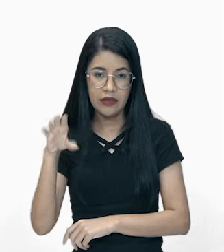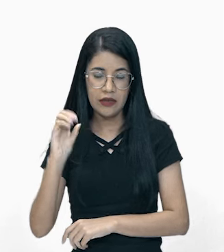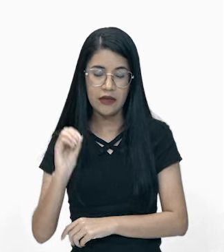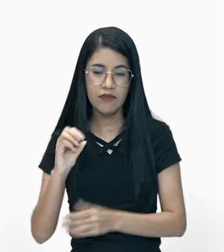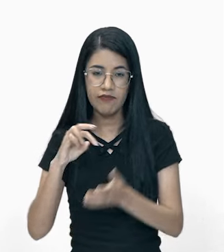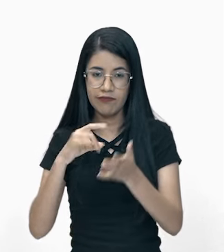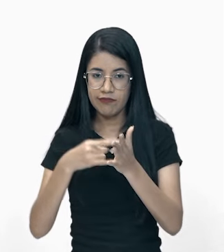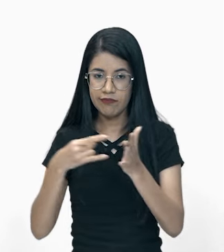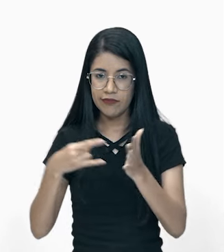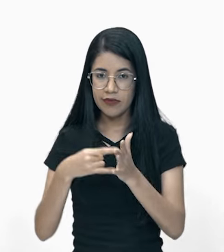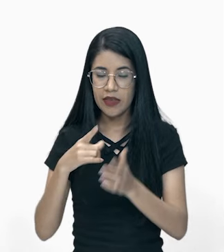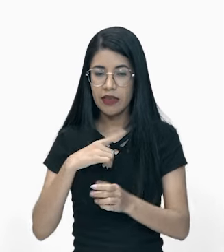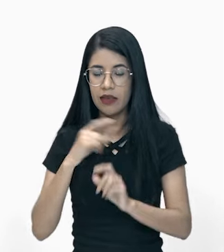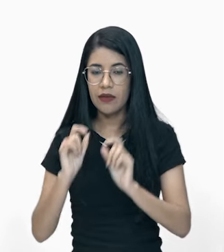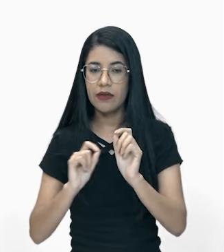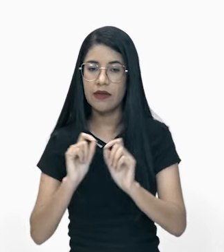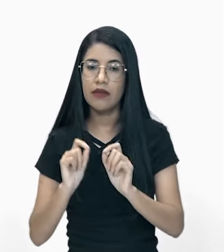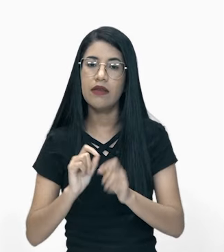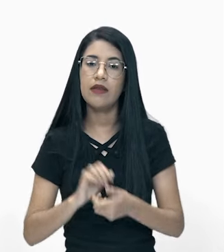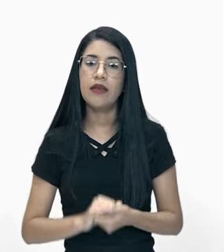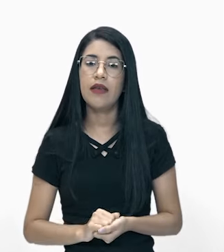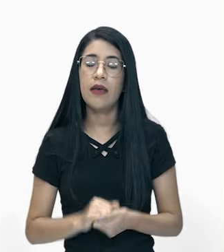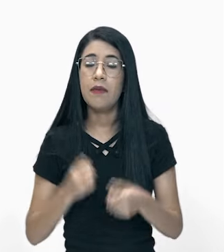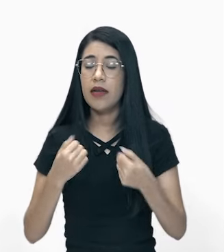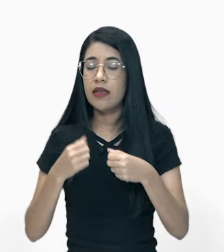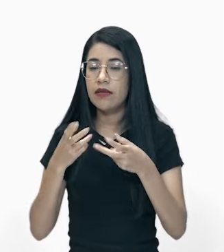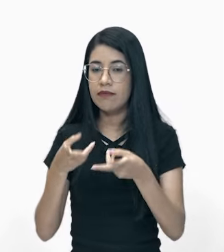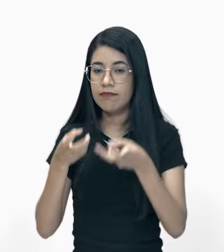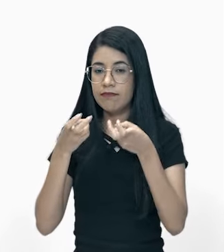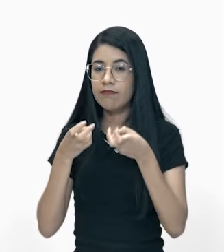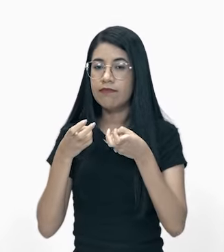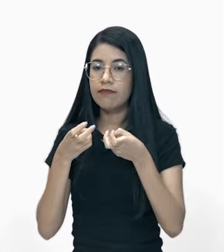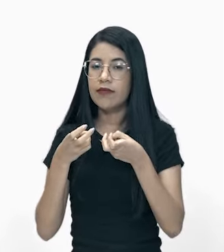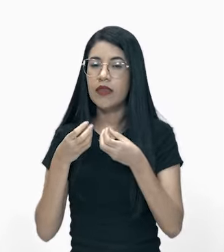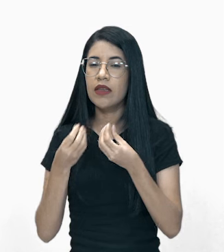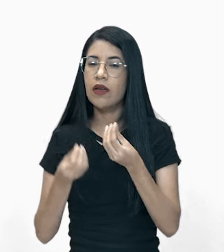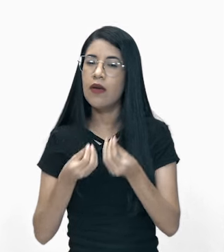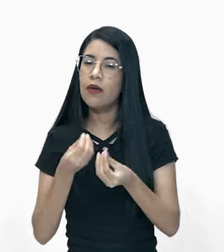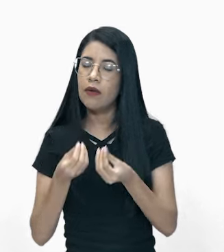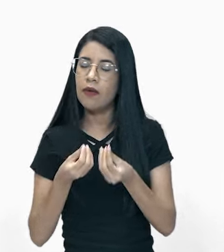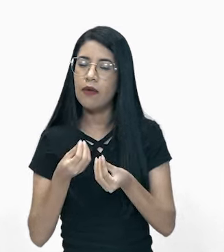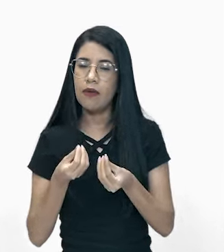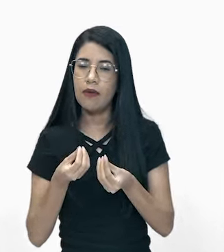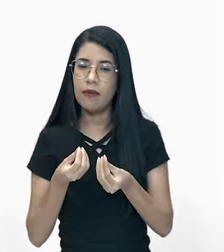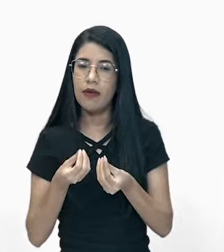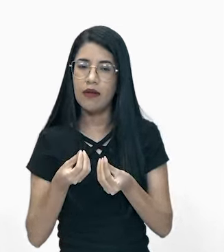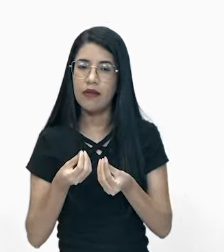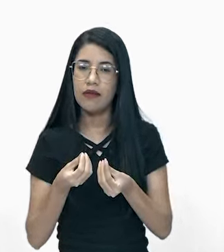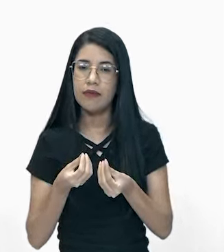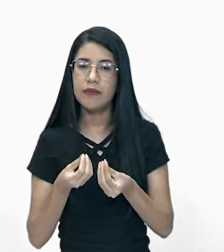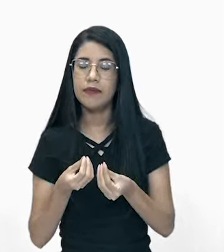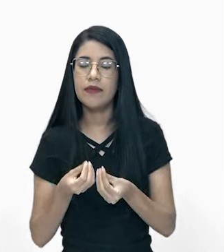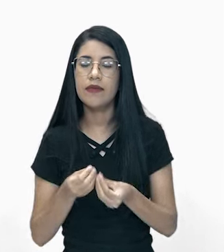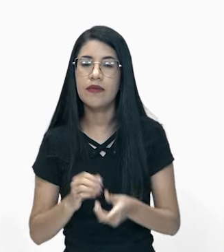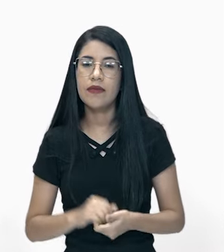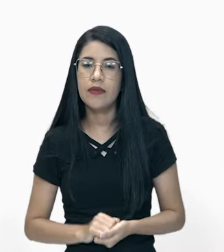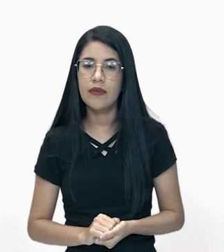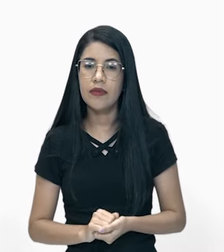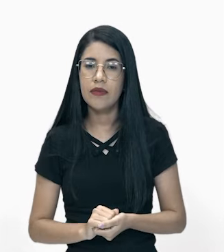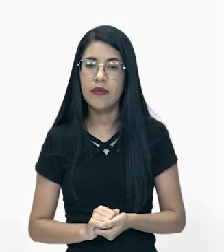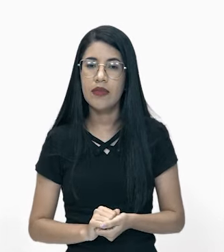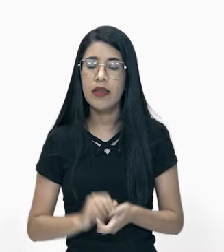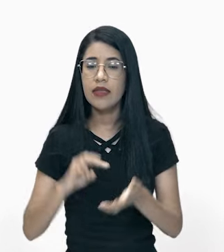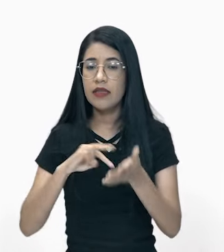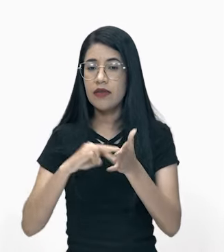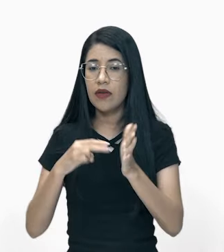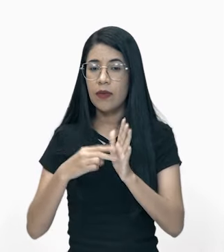eletromagnética, nós temos aí que observar quando se fala do espectro. E o que é